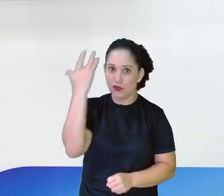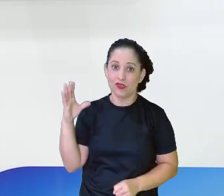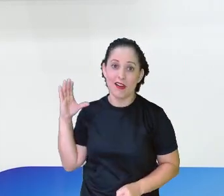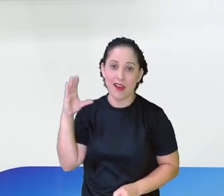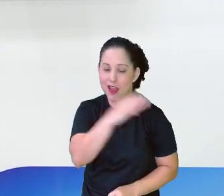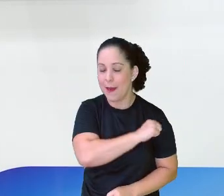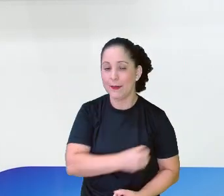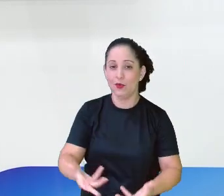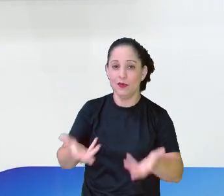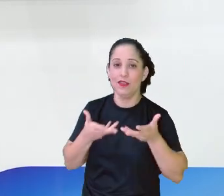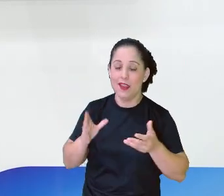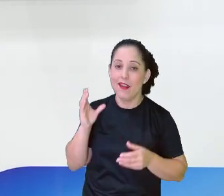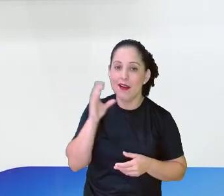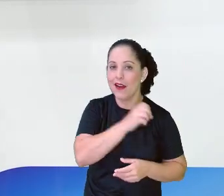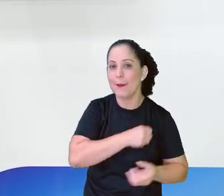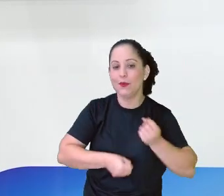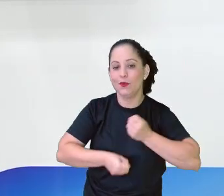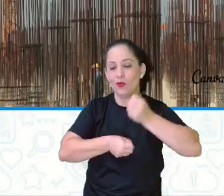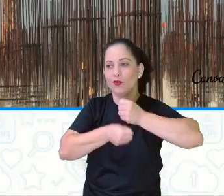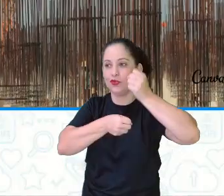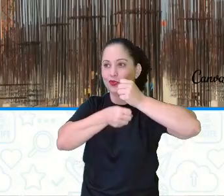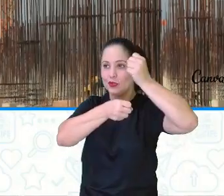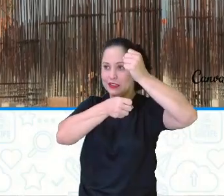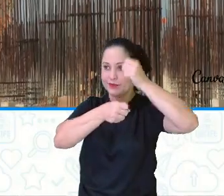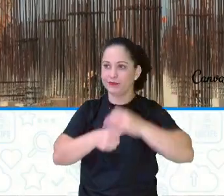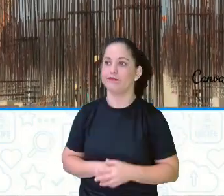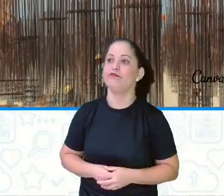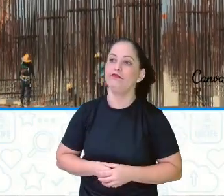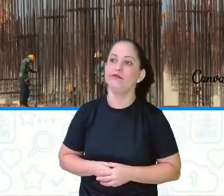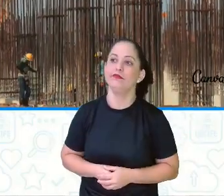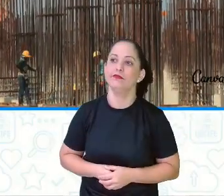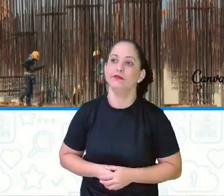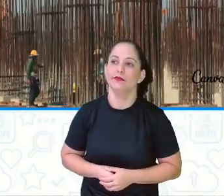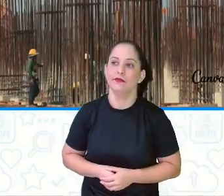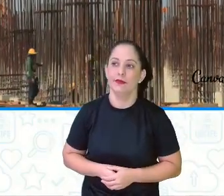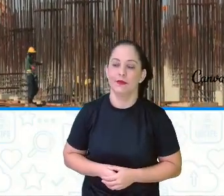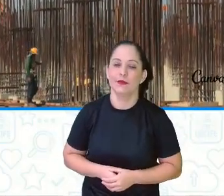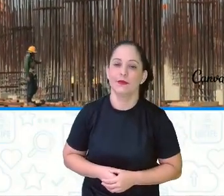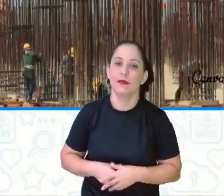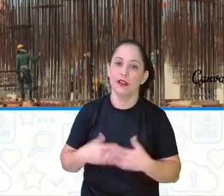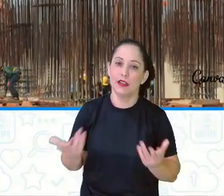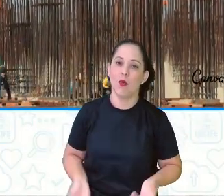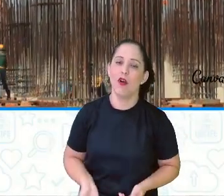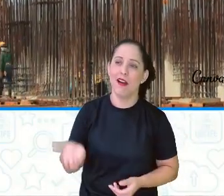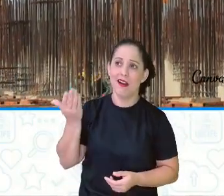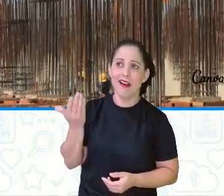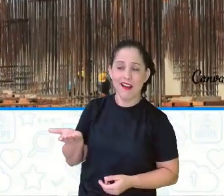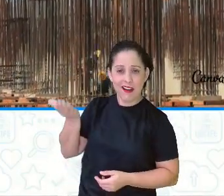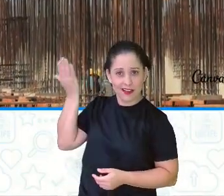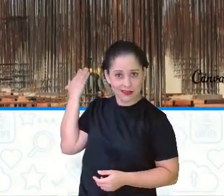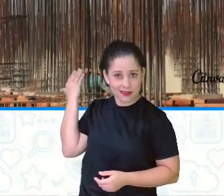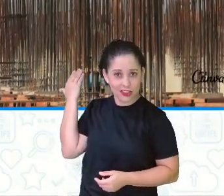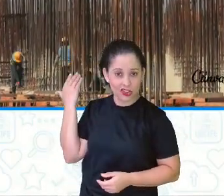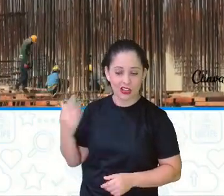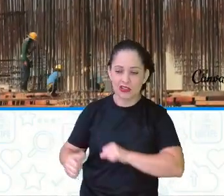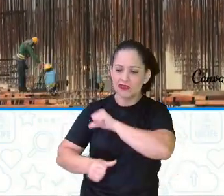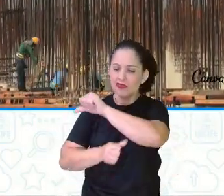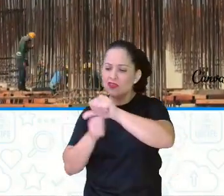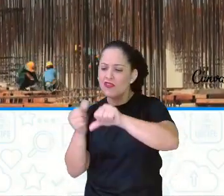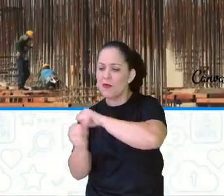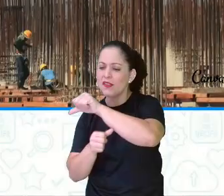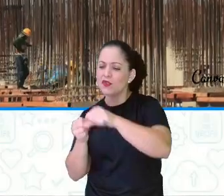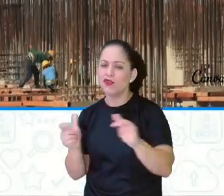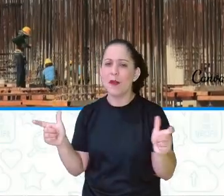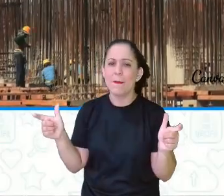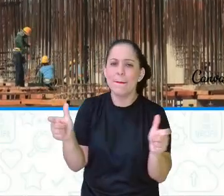pressa nessa construção. Então, num primeiro momento, as transformações que aconteciam em volta eram quase o quê?